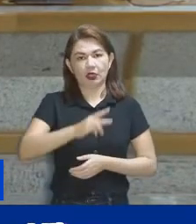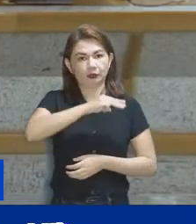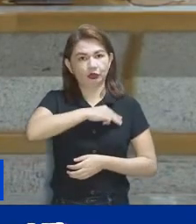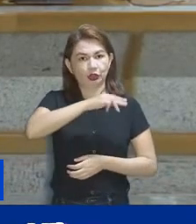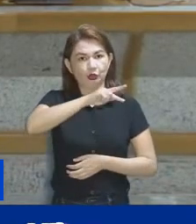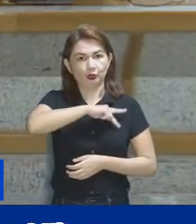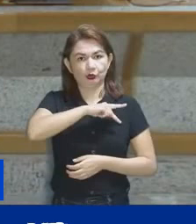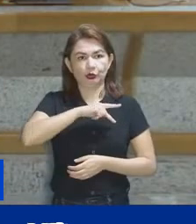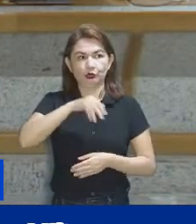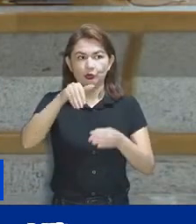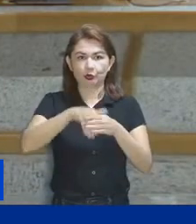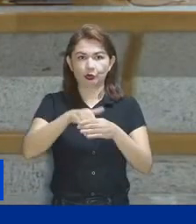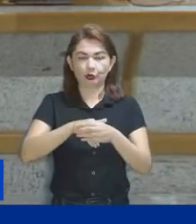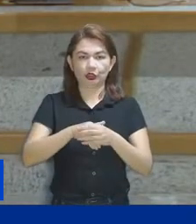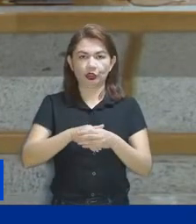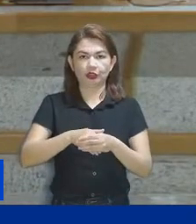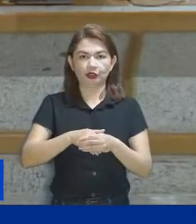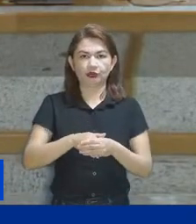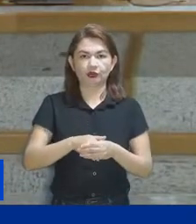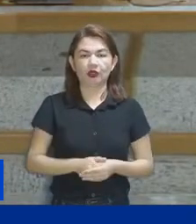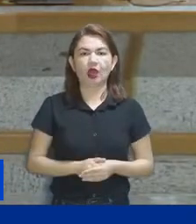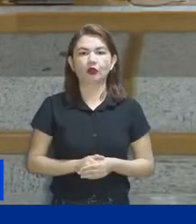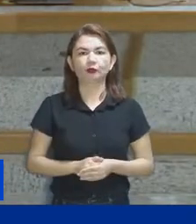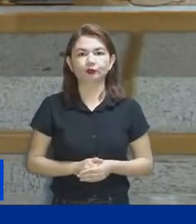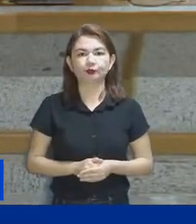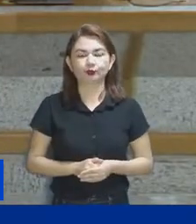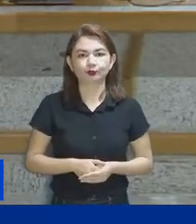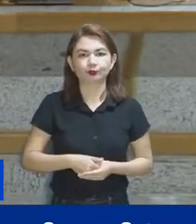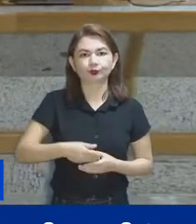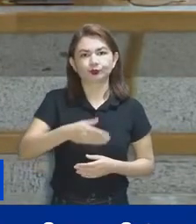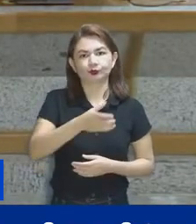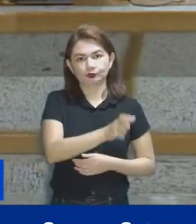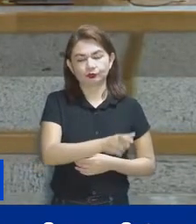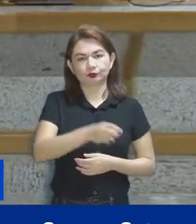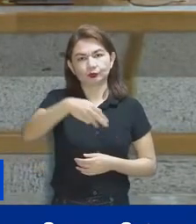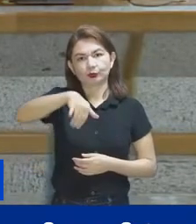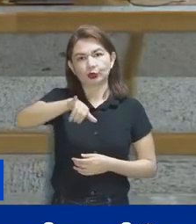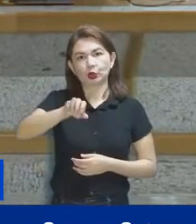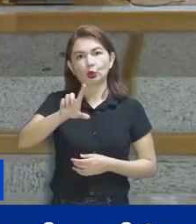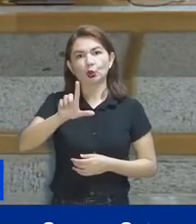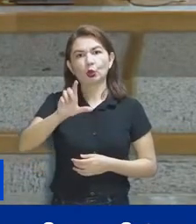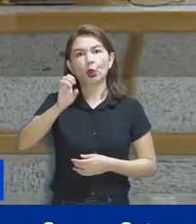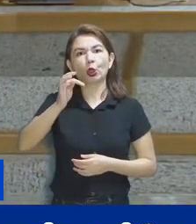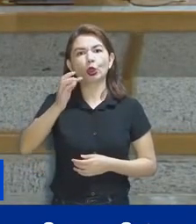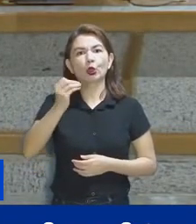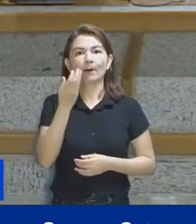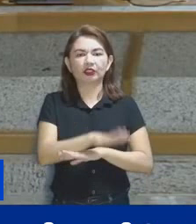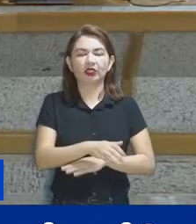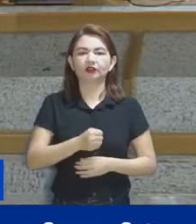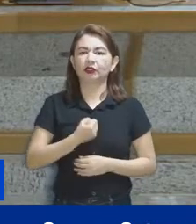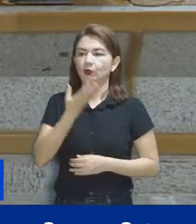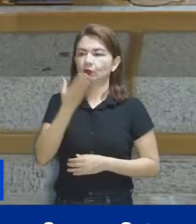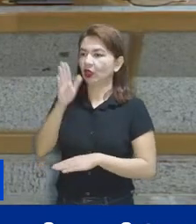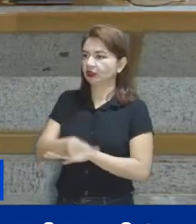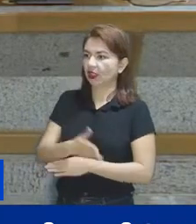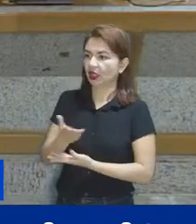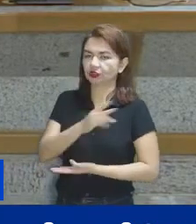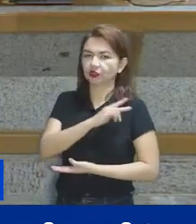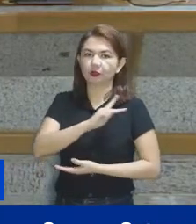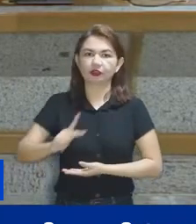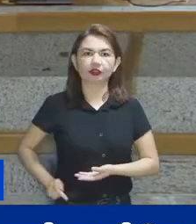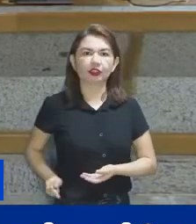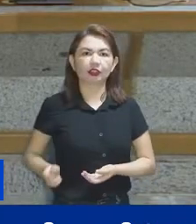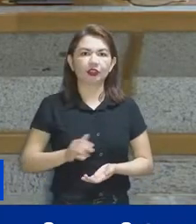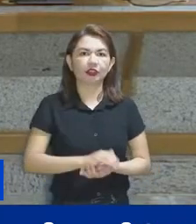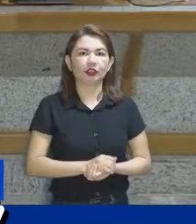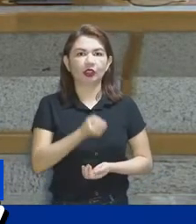Público Eleitoral. Doutor Milton, boa tarde, bom trabalho. Boa tarde, excelentíssimo senhor presidente, excelentíssimo